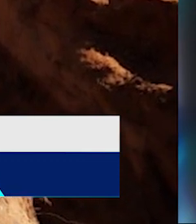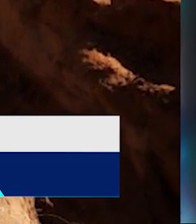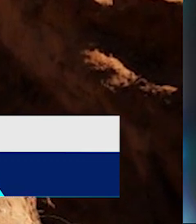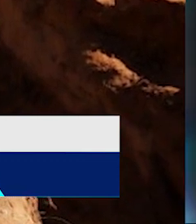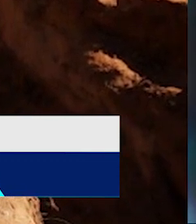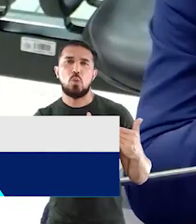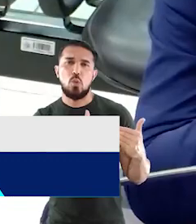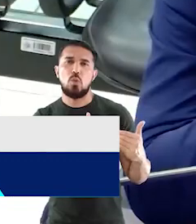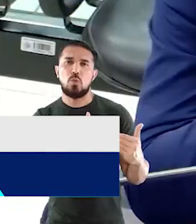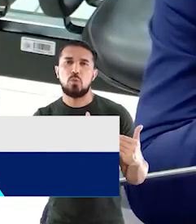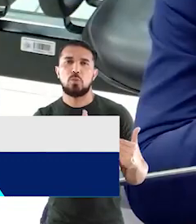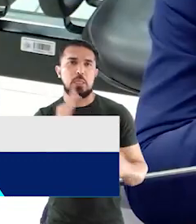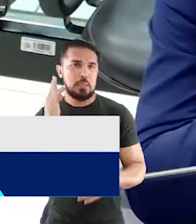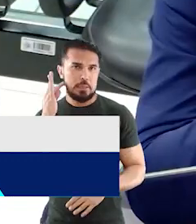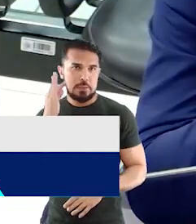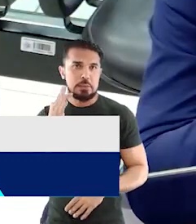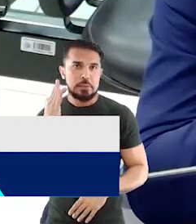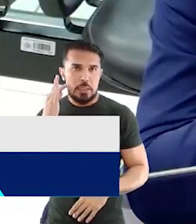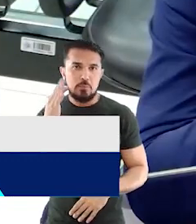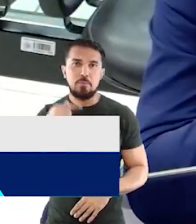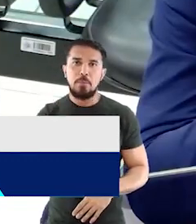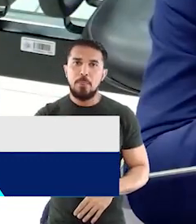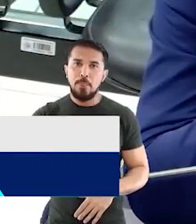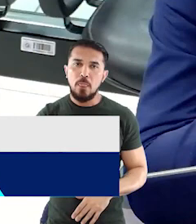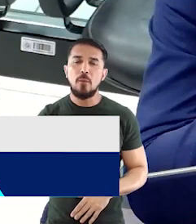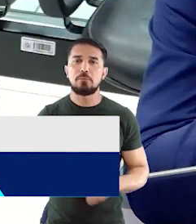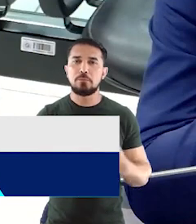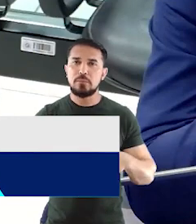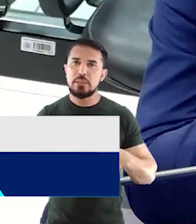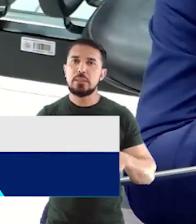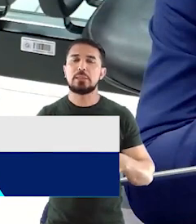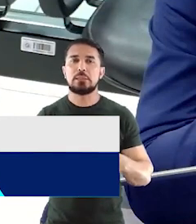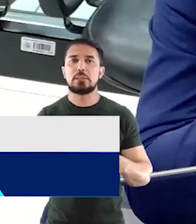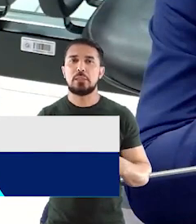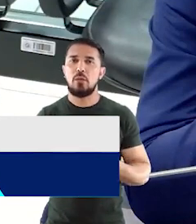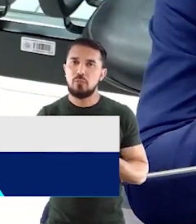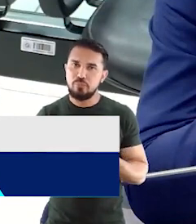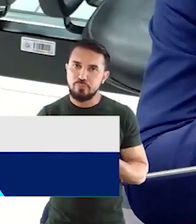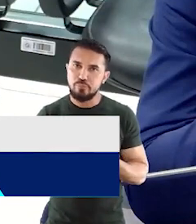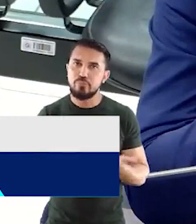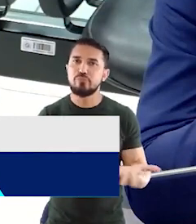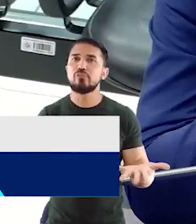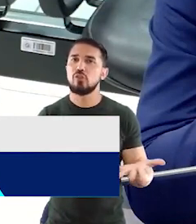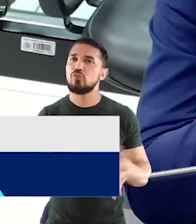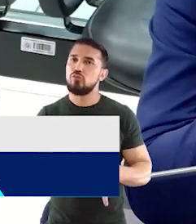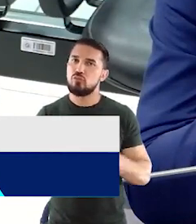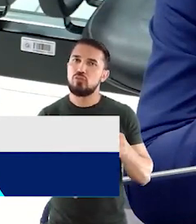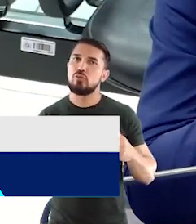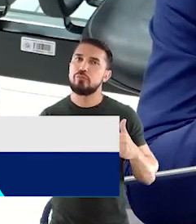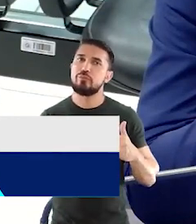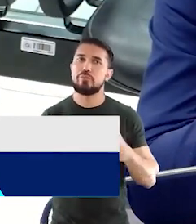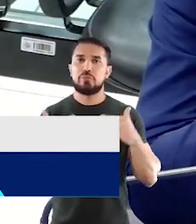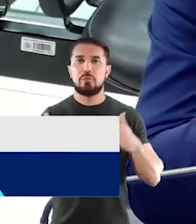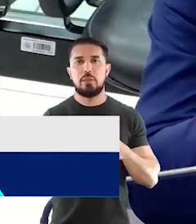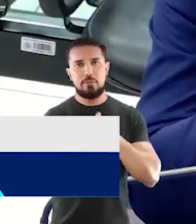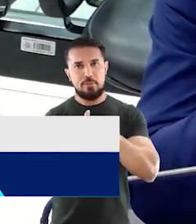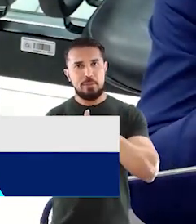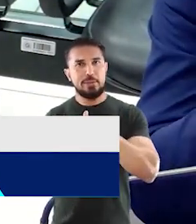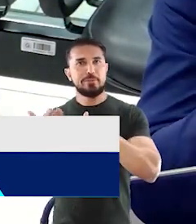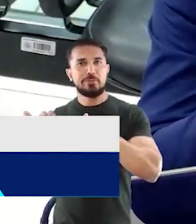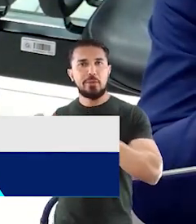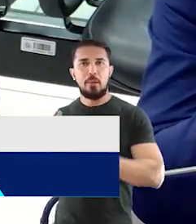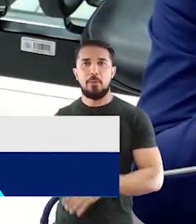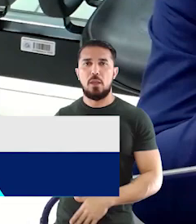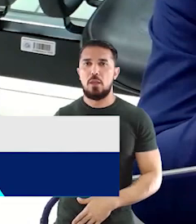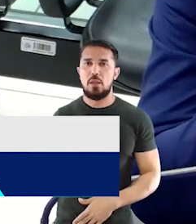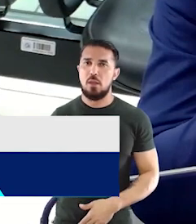da Casa de Leis. Pelo menos fazer um pouco de justiça com relação à BRK. É inaceitável que